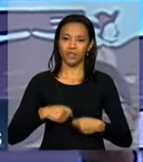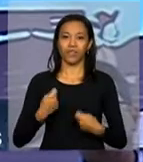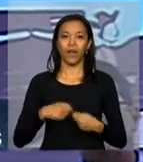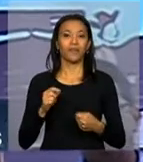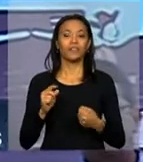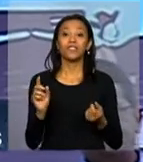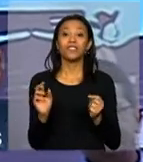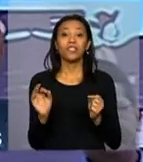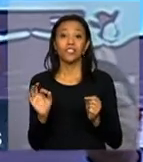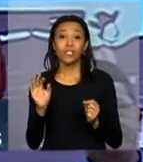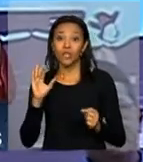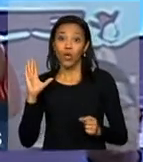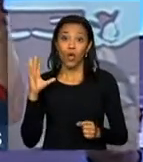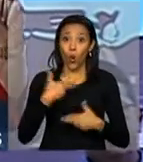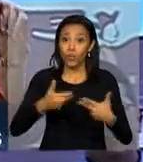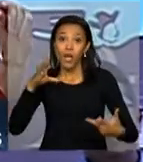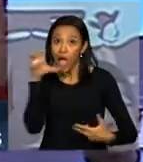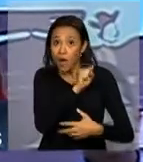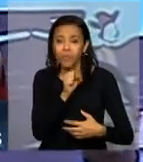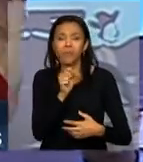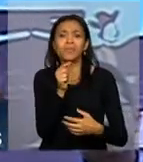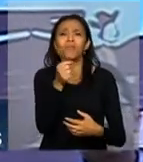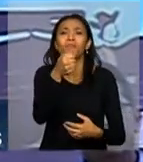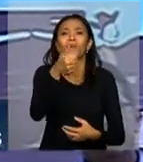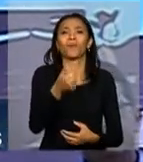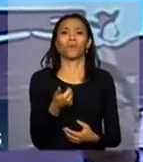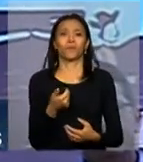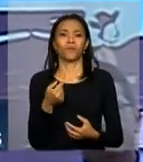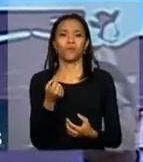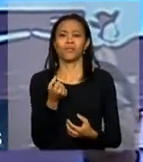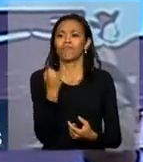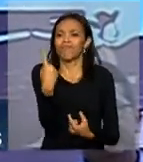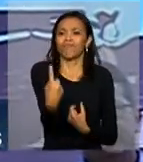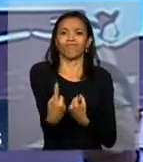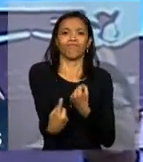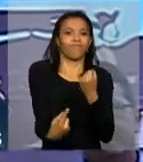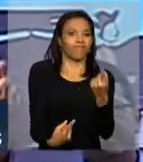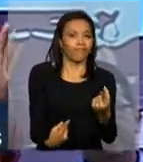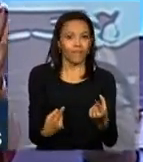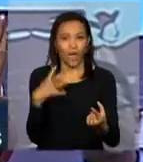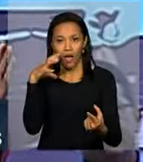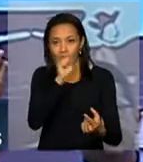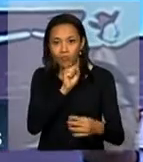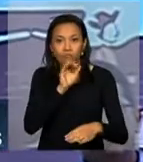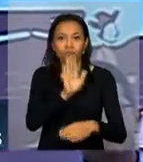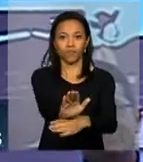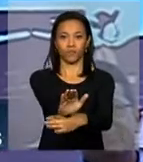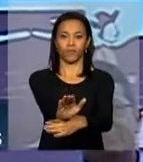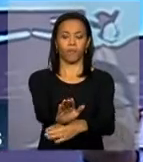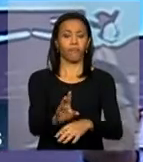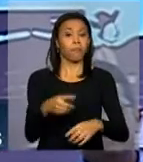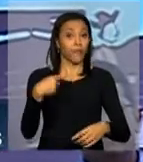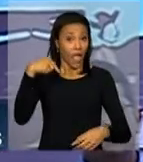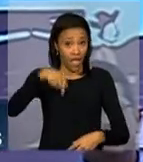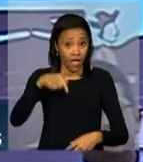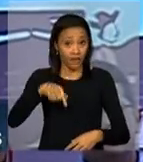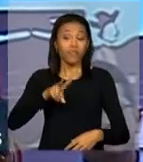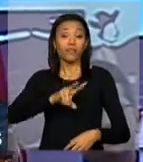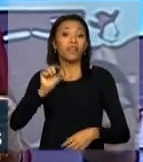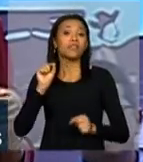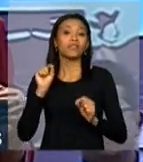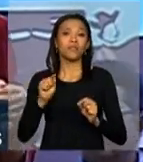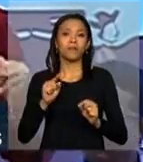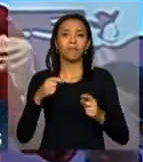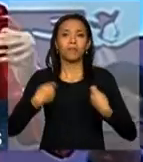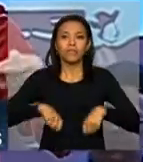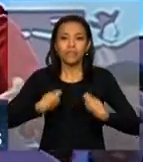emergenciais. Mas elas serão pequenas, residuais. Elas serão aquelas necessárias